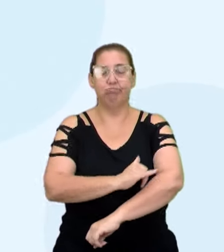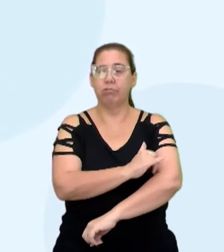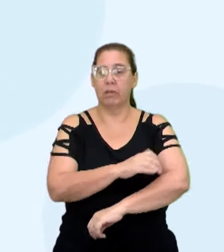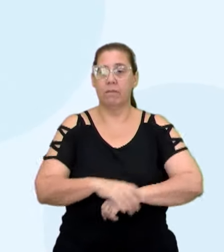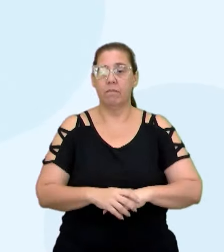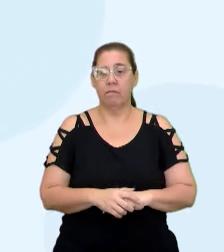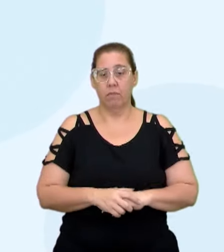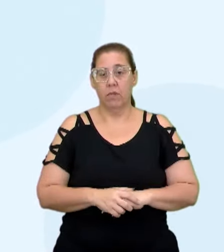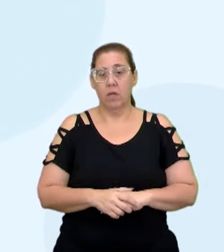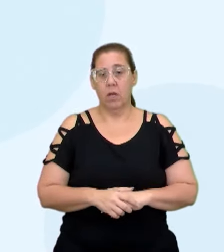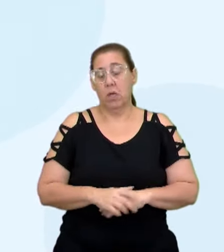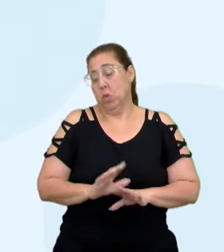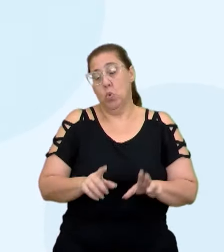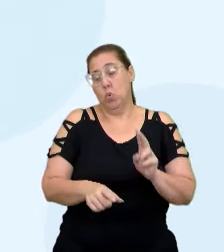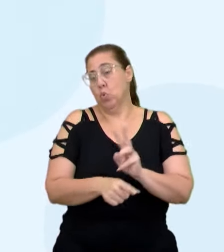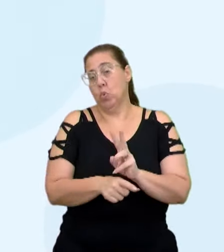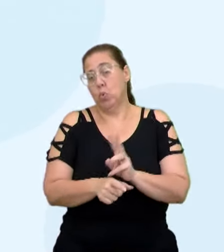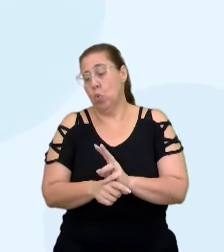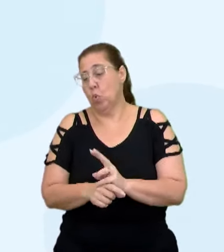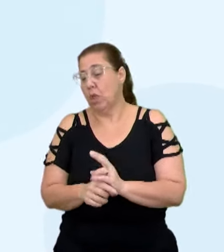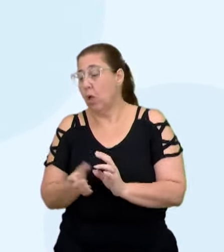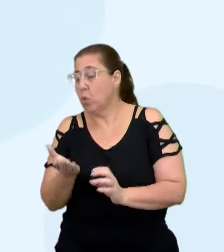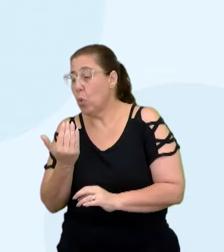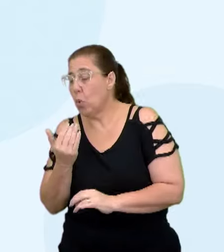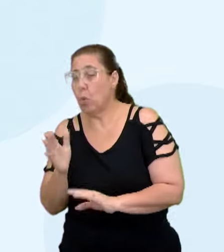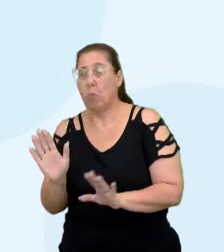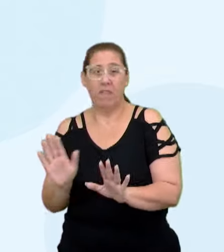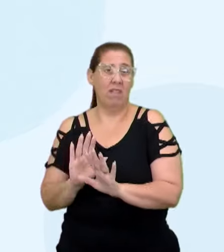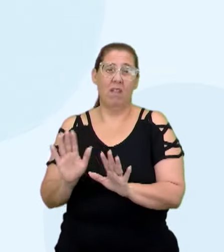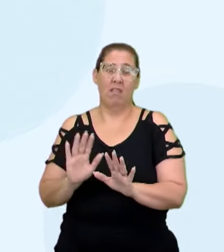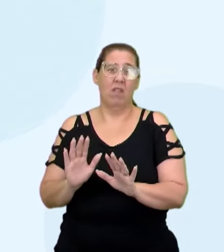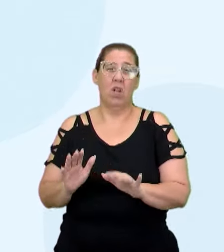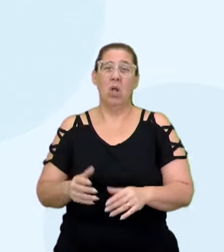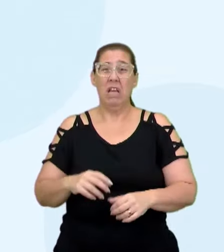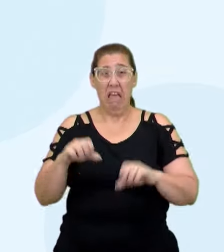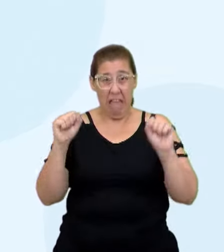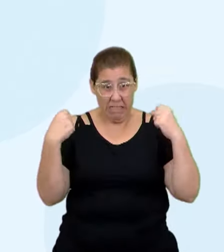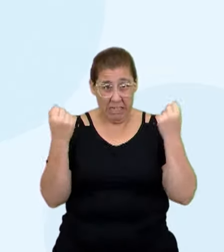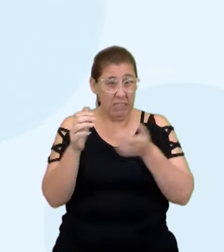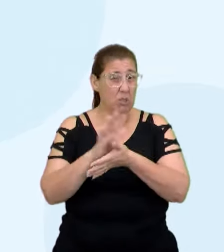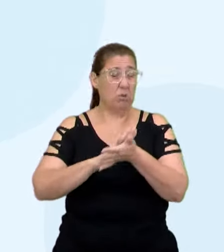faz restrições alimentares e é sedentária e fumante.